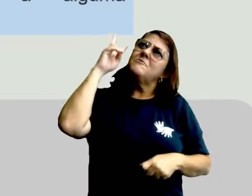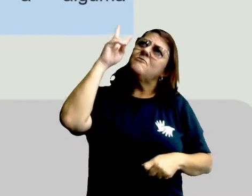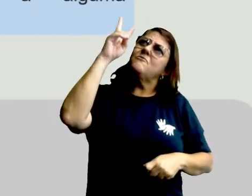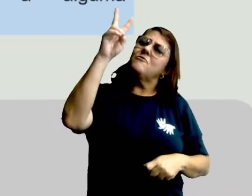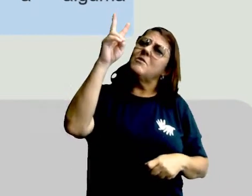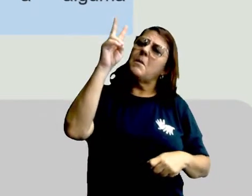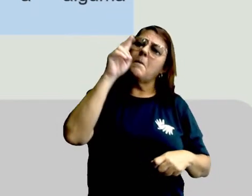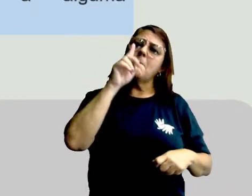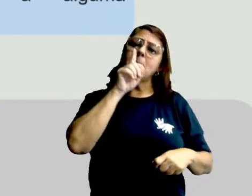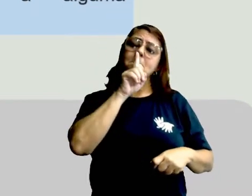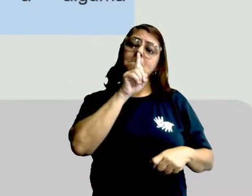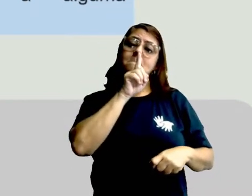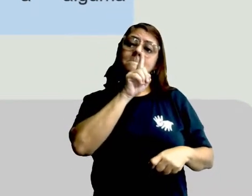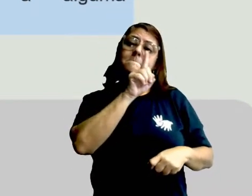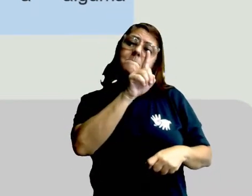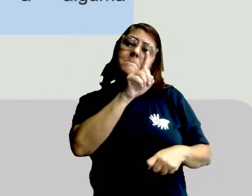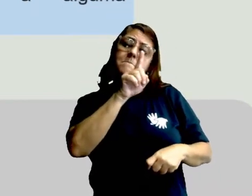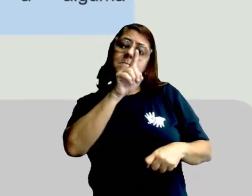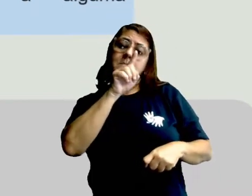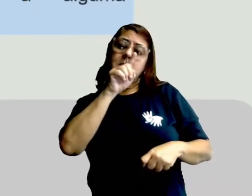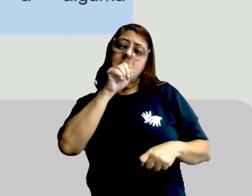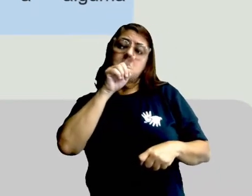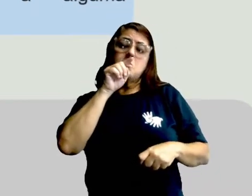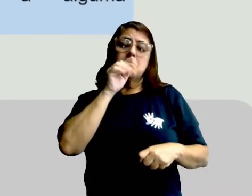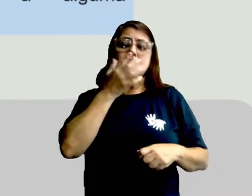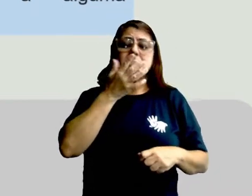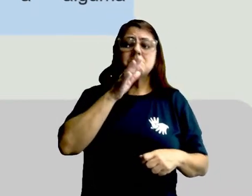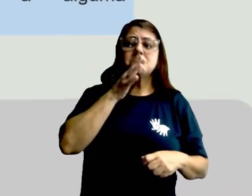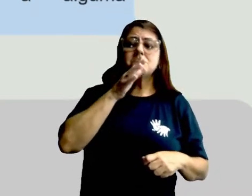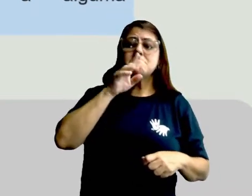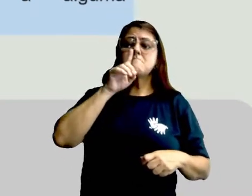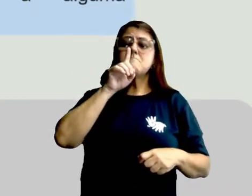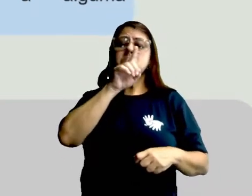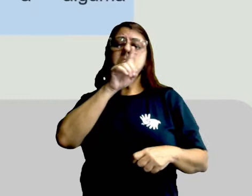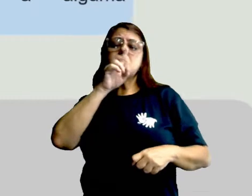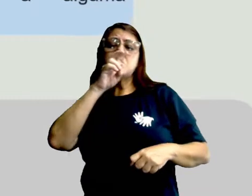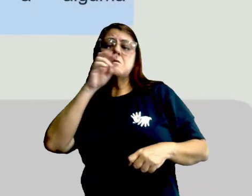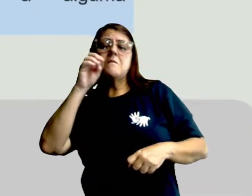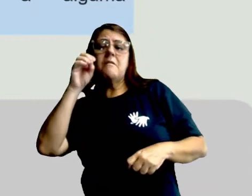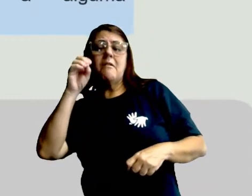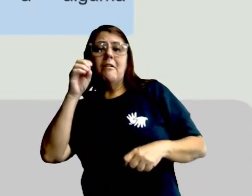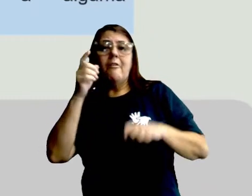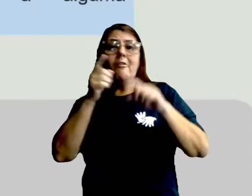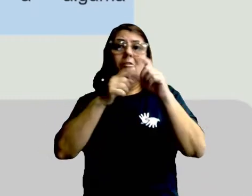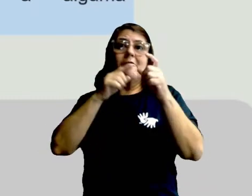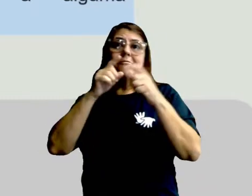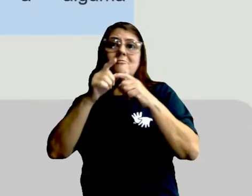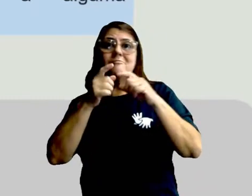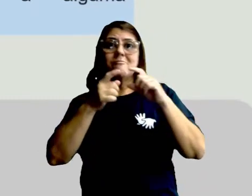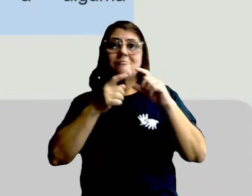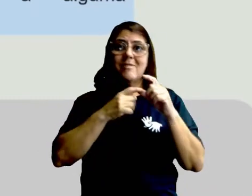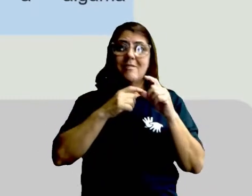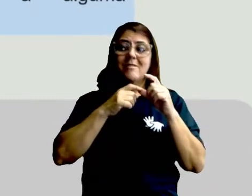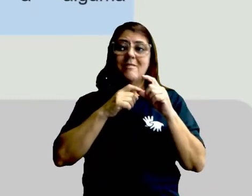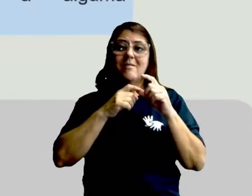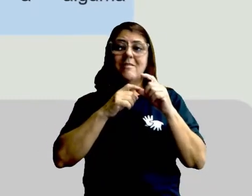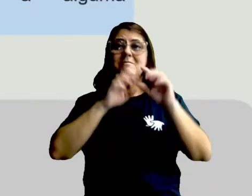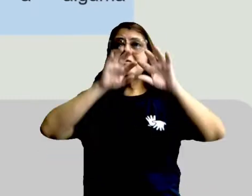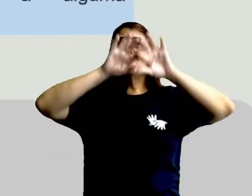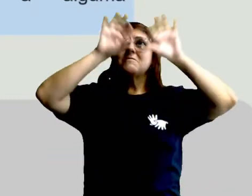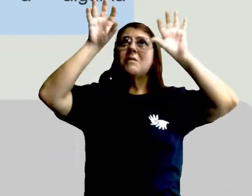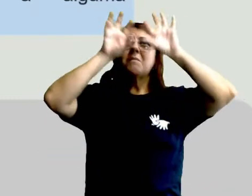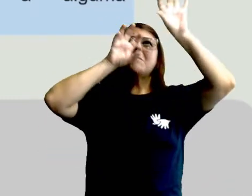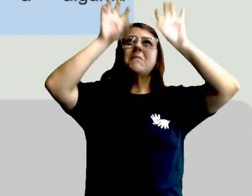1.000 e 1.500 estrelas, sendo que cada estrela pertence a alguma